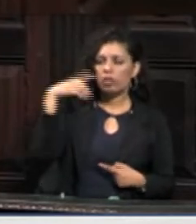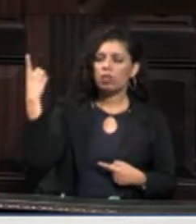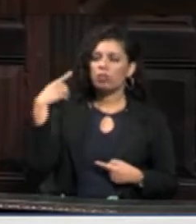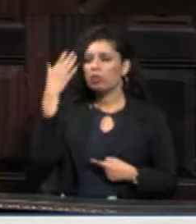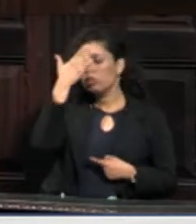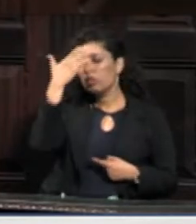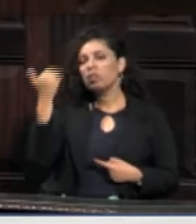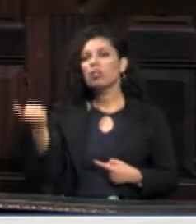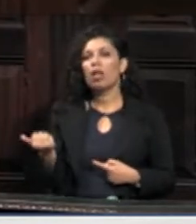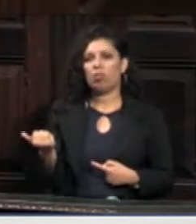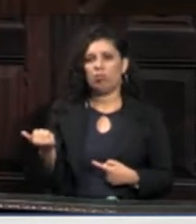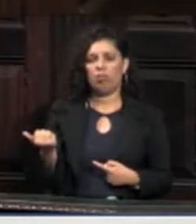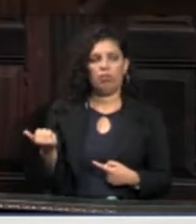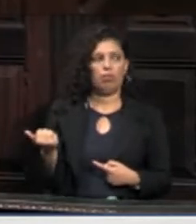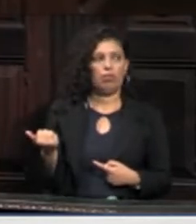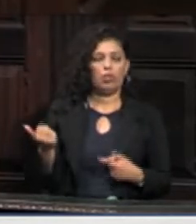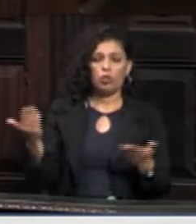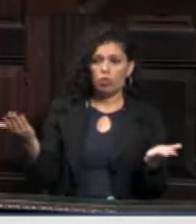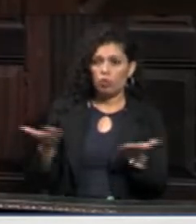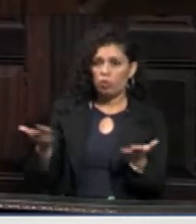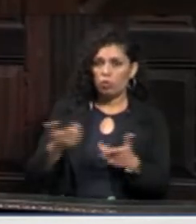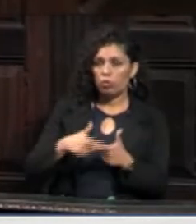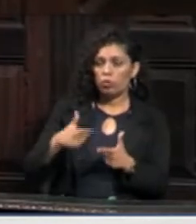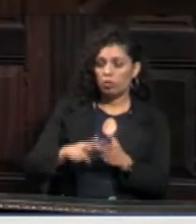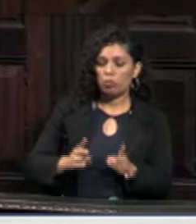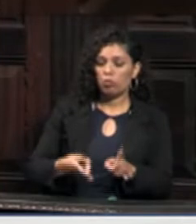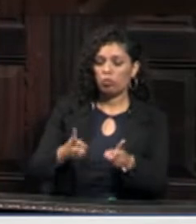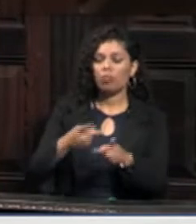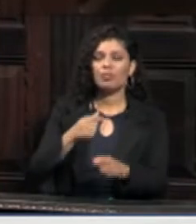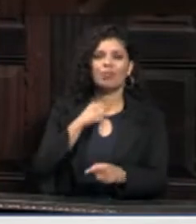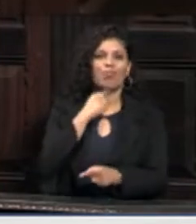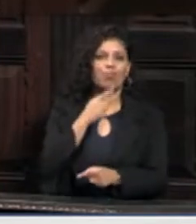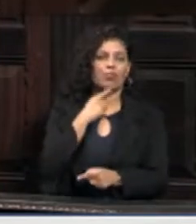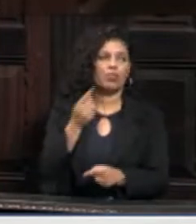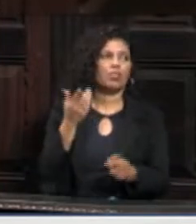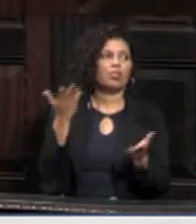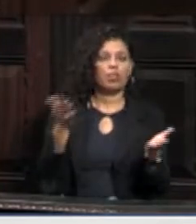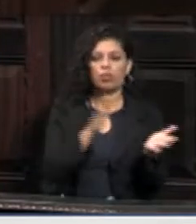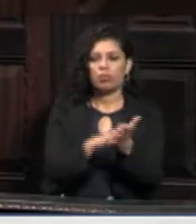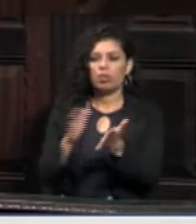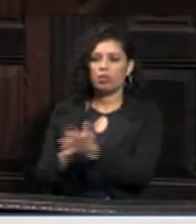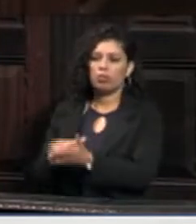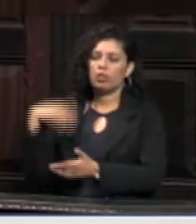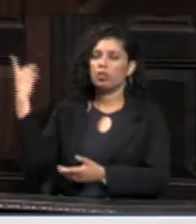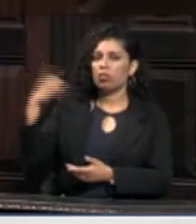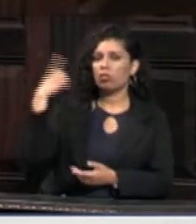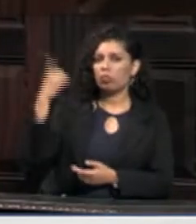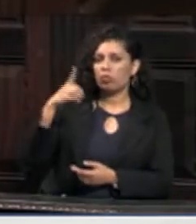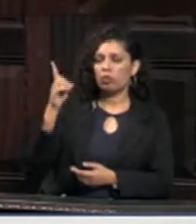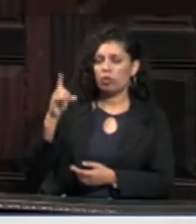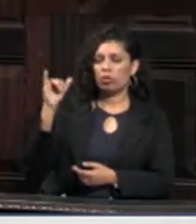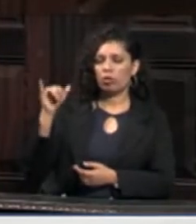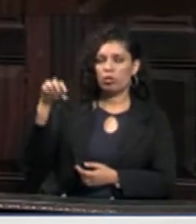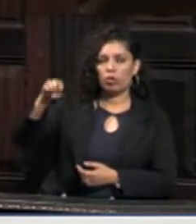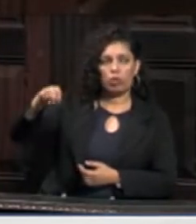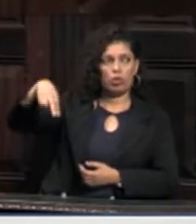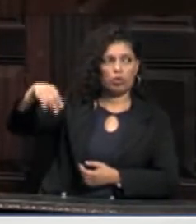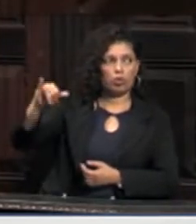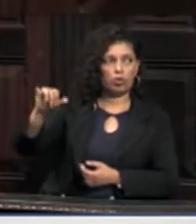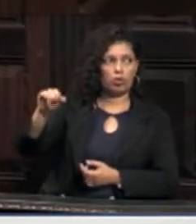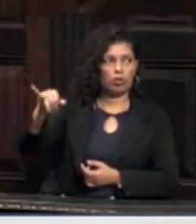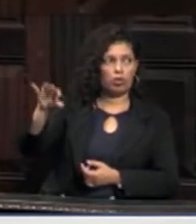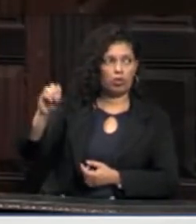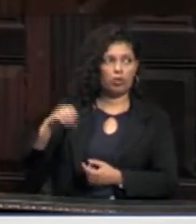situação que não dá mais para continuar. Então, quero aqui louvar, parabenizar o deputado Dionísio Lins e entender o teor